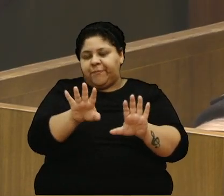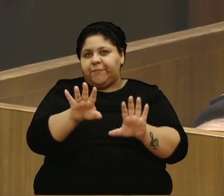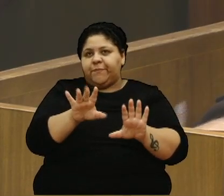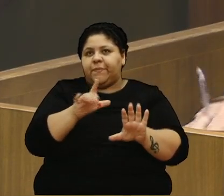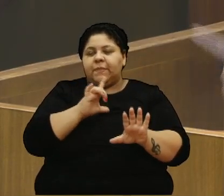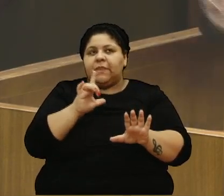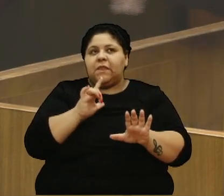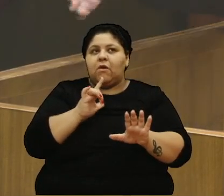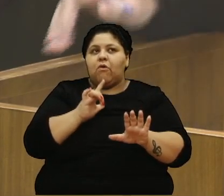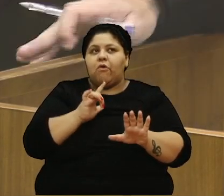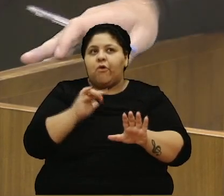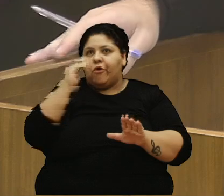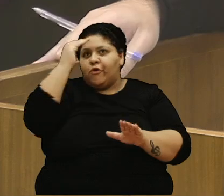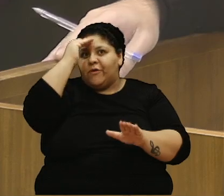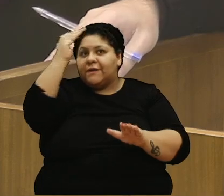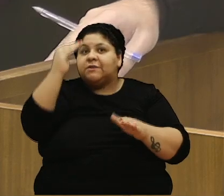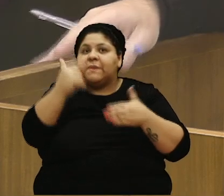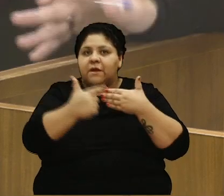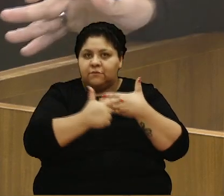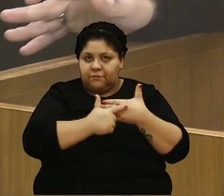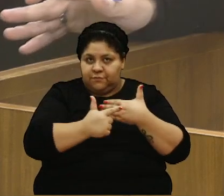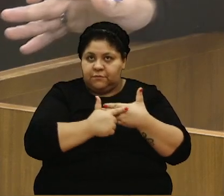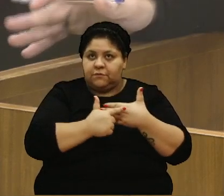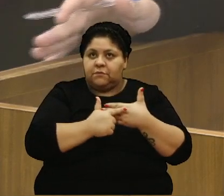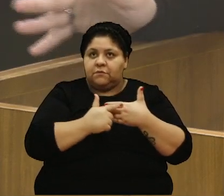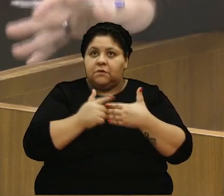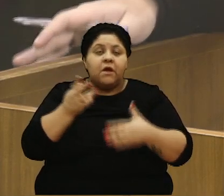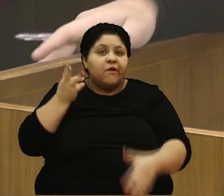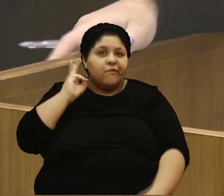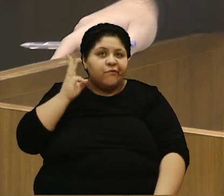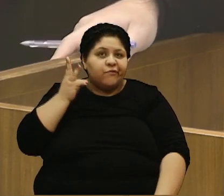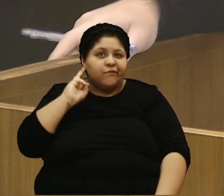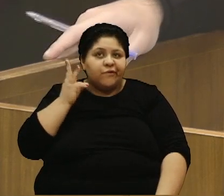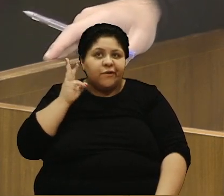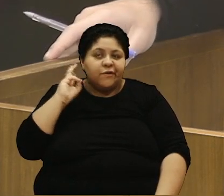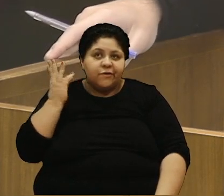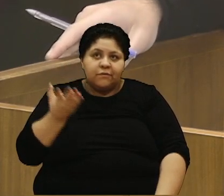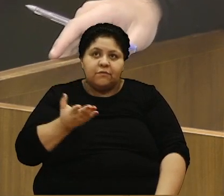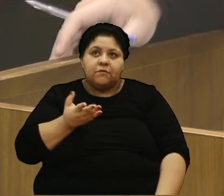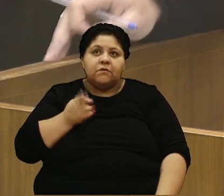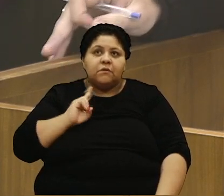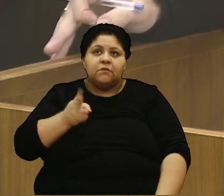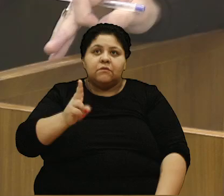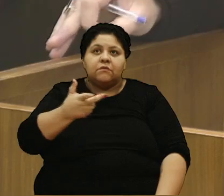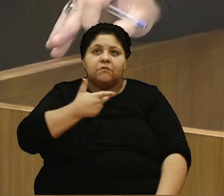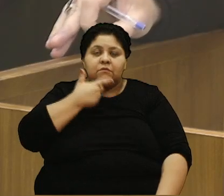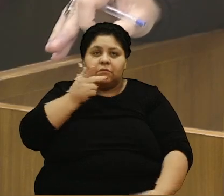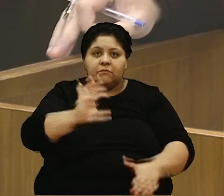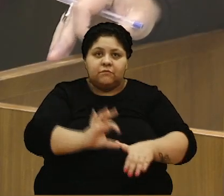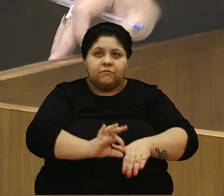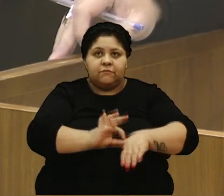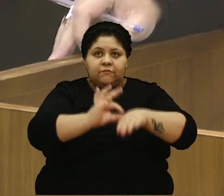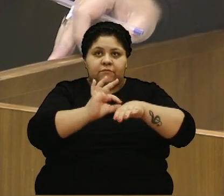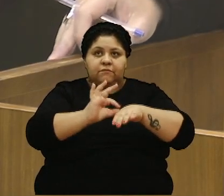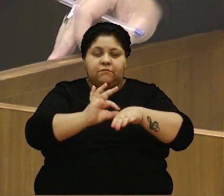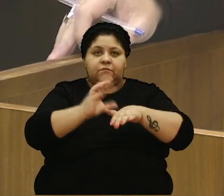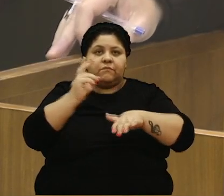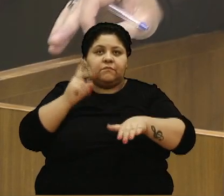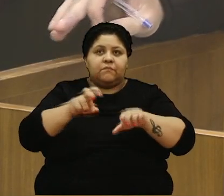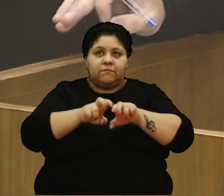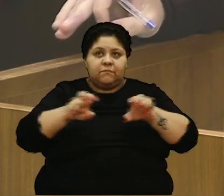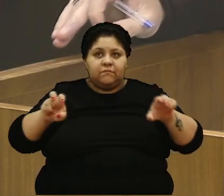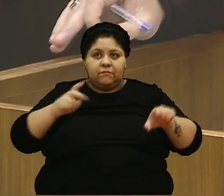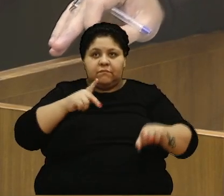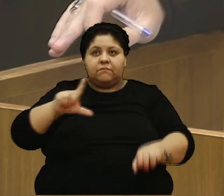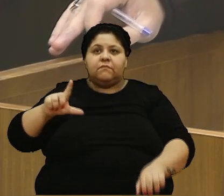não cumpre com as suas obrigações, é a Visat. Ela não cumpre com as obrigações. Segue em declaração. Obrigado. De líder bancada do